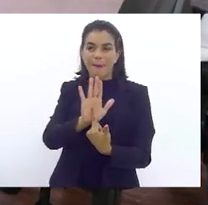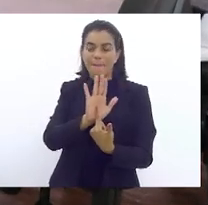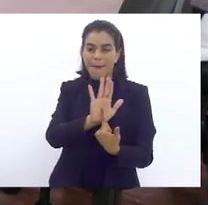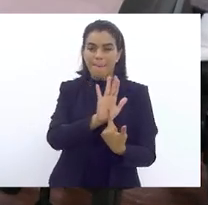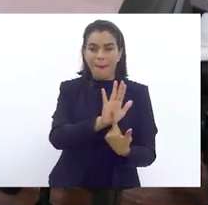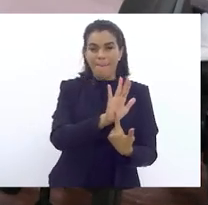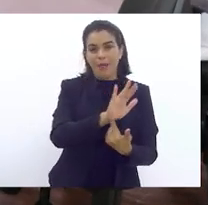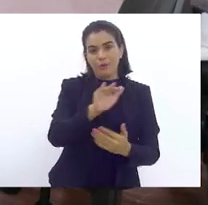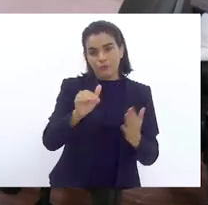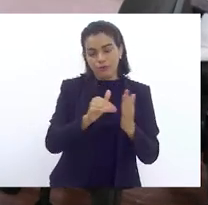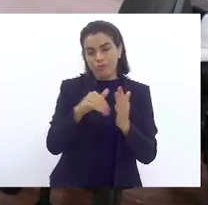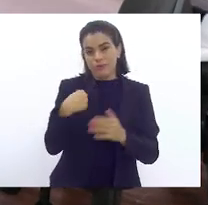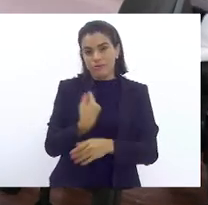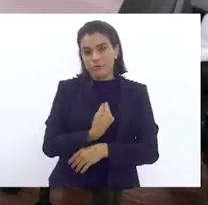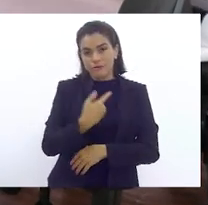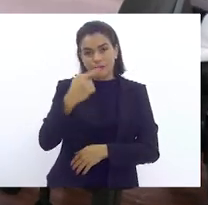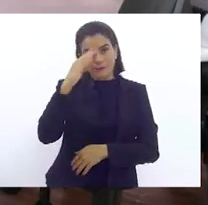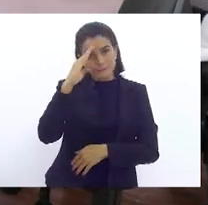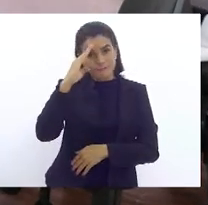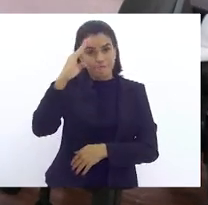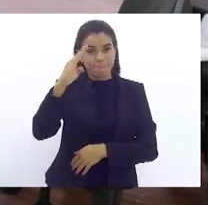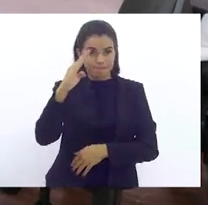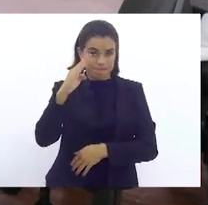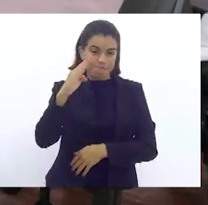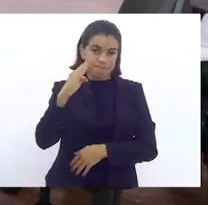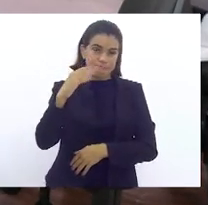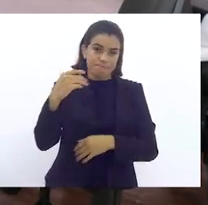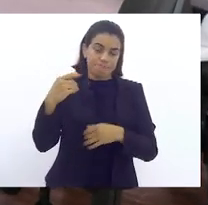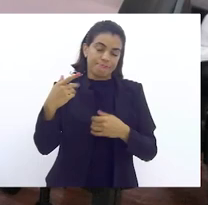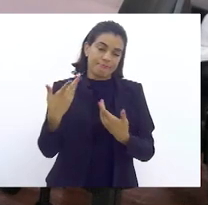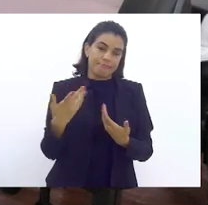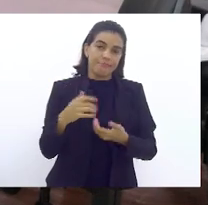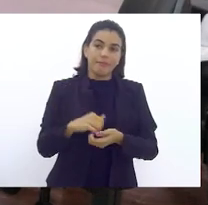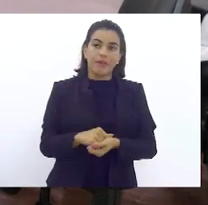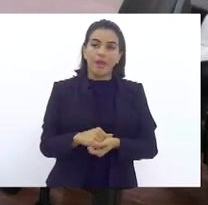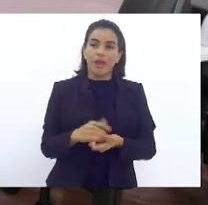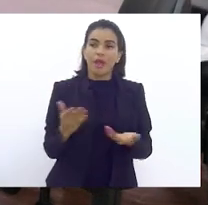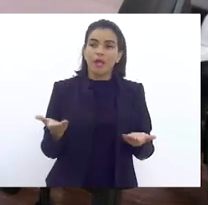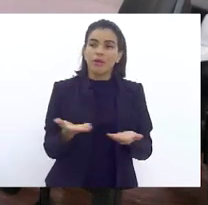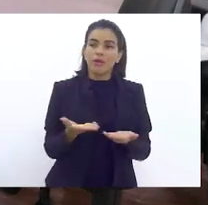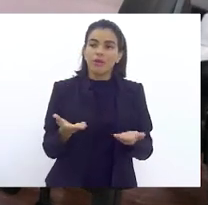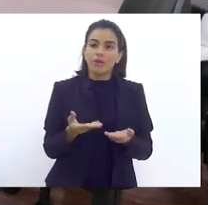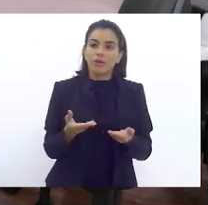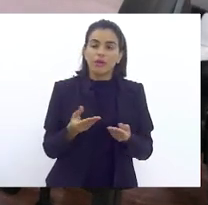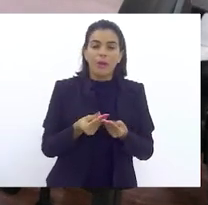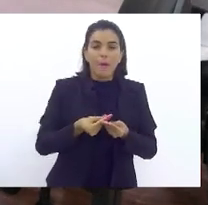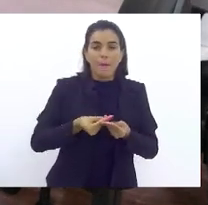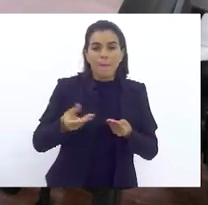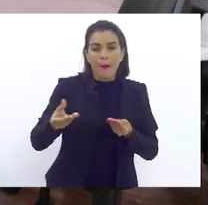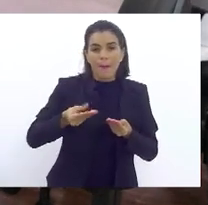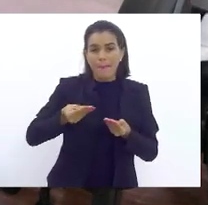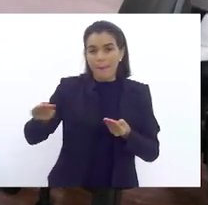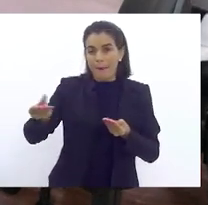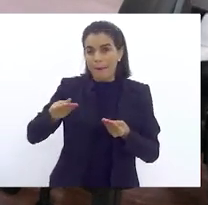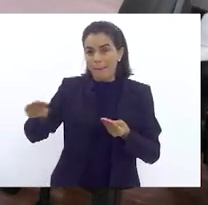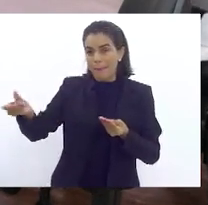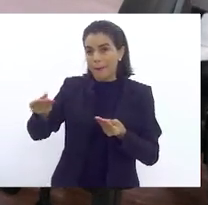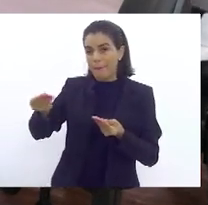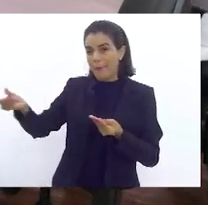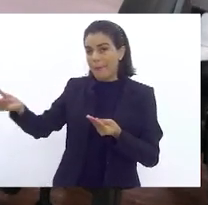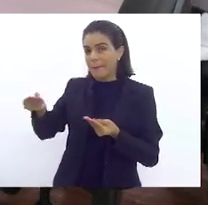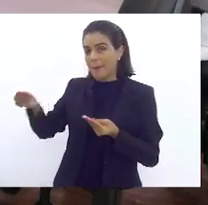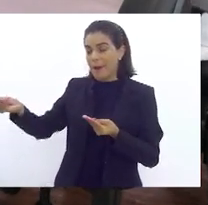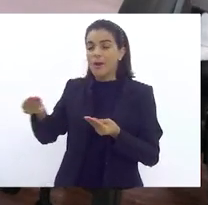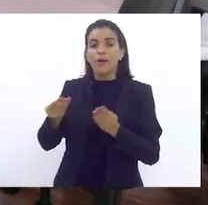preconiza eu já vou eh entregar aqui paraas nossas mesários digamos assim